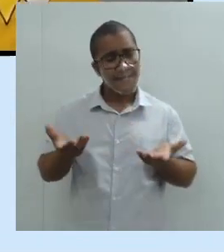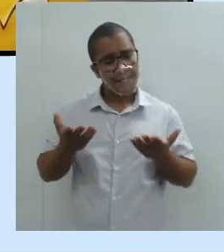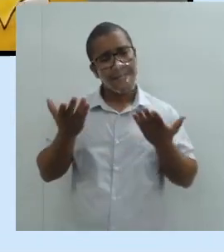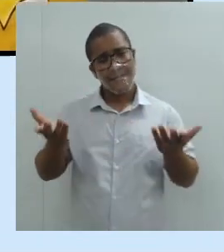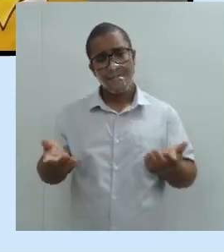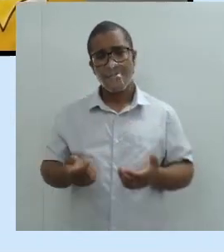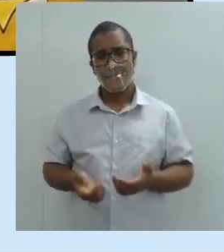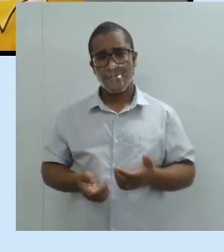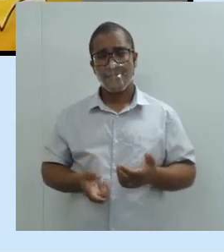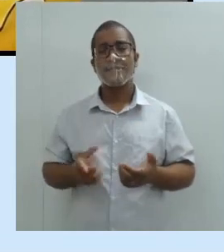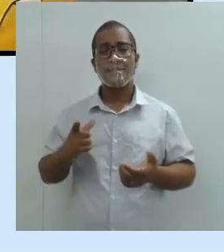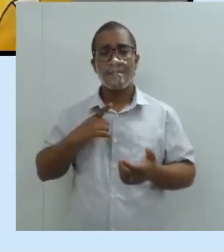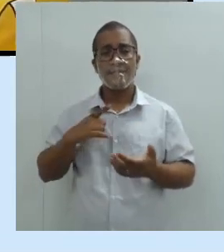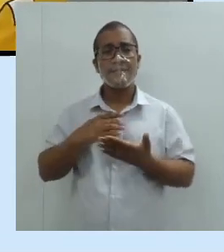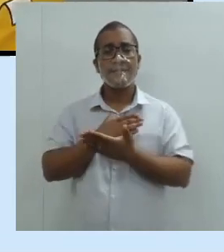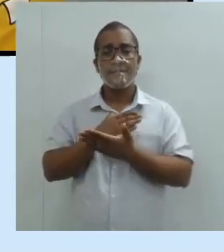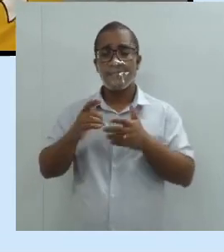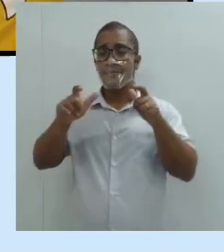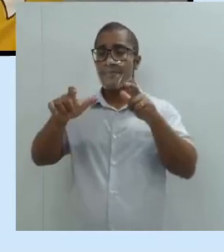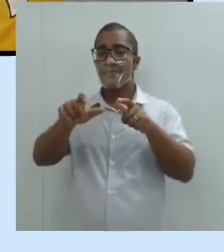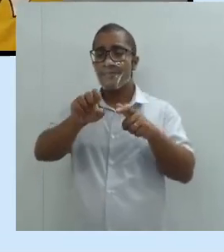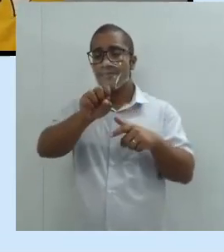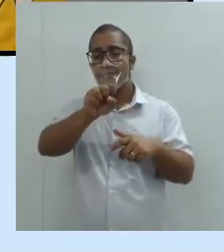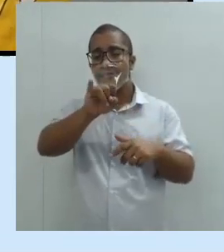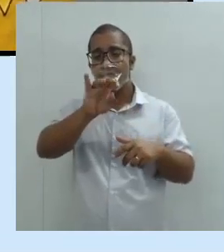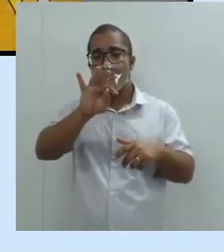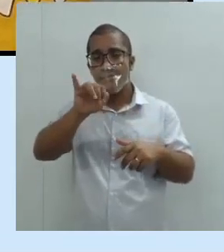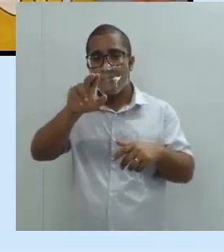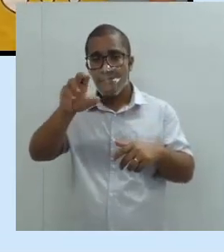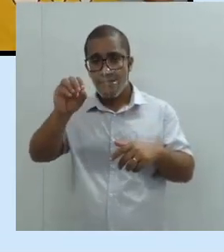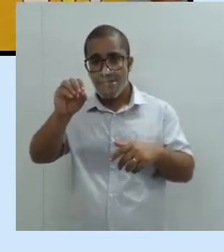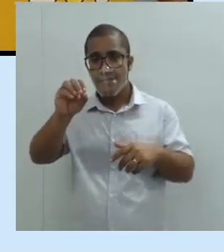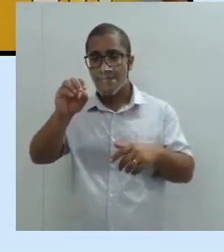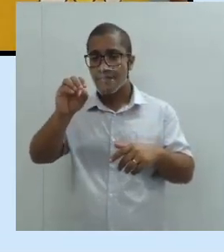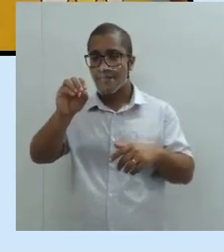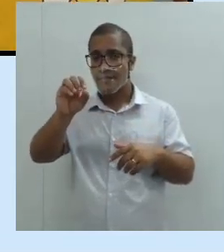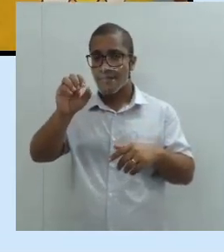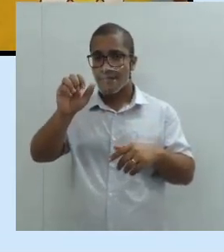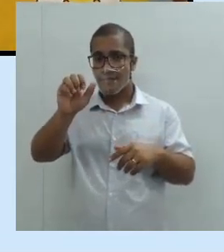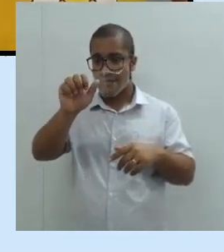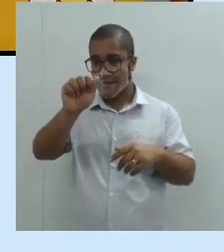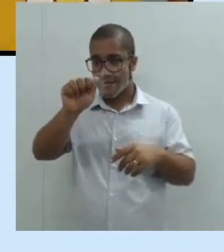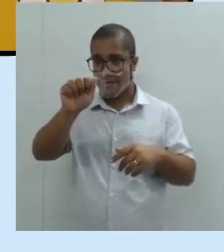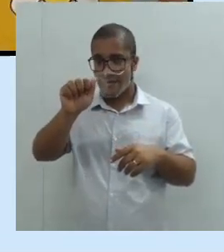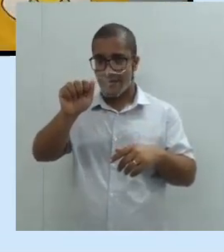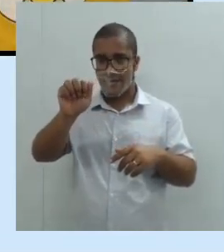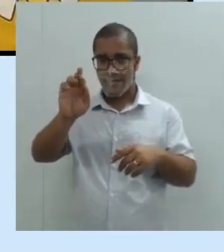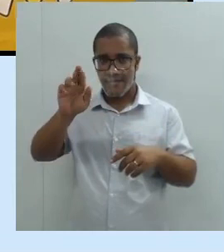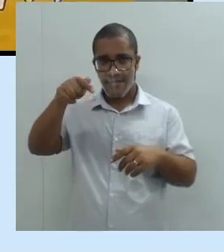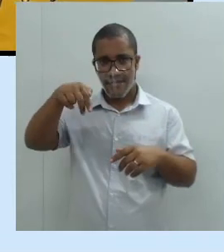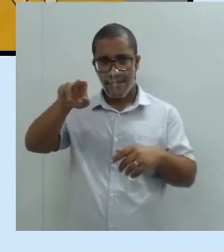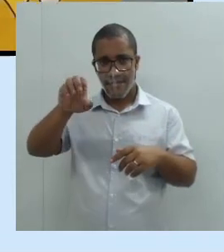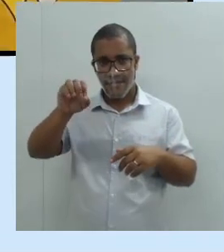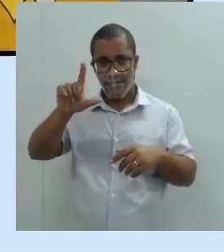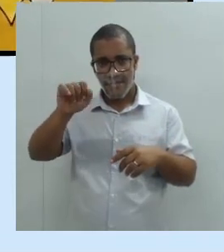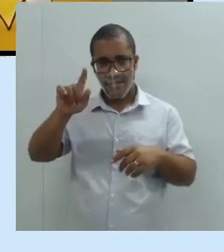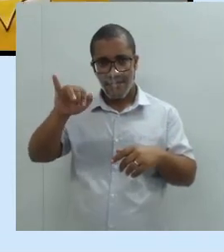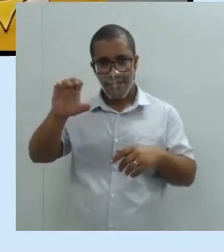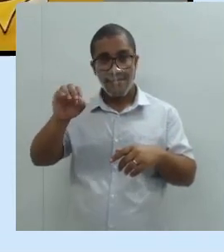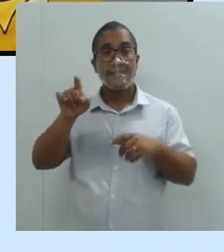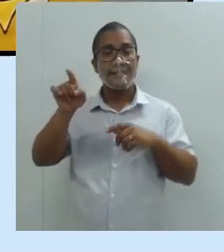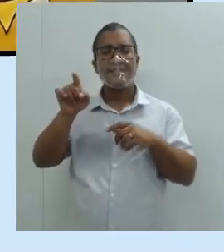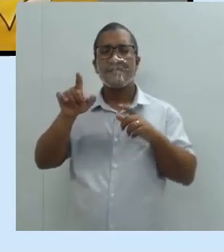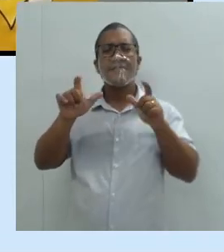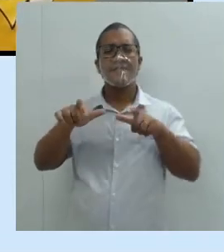por exemplo, sítio arqueológico, temos um, alô Brejo da Madre de Deus, não é? Então ali também é um